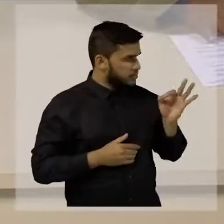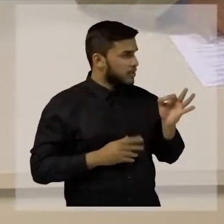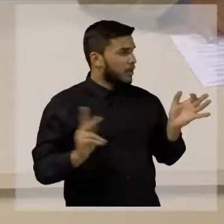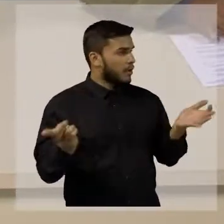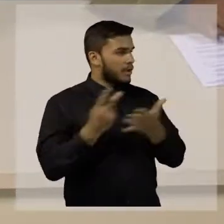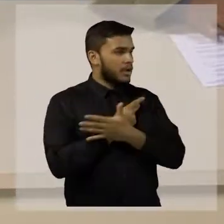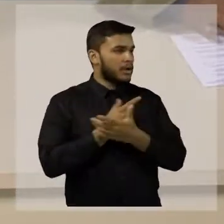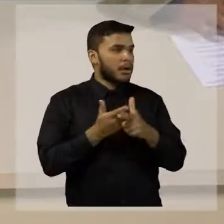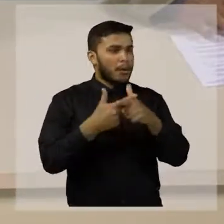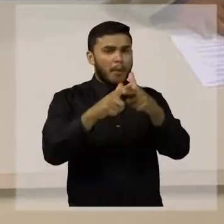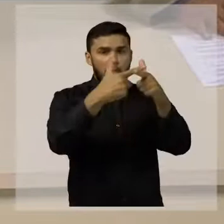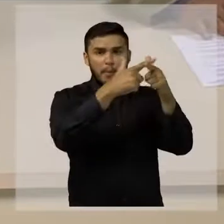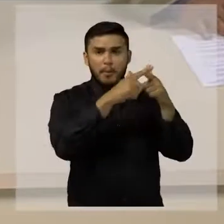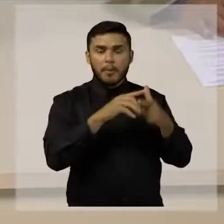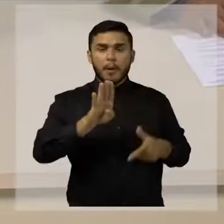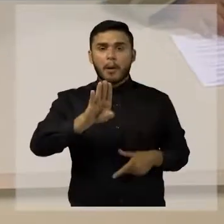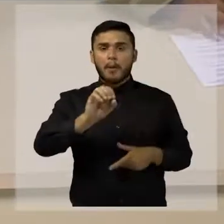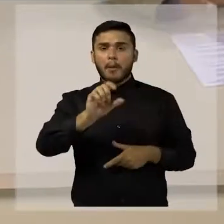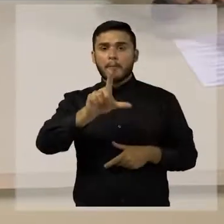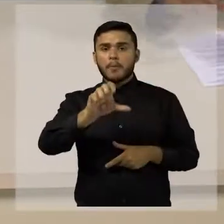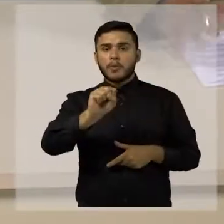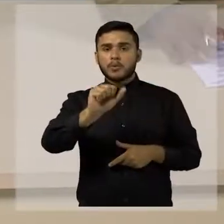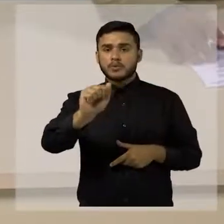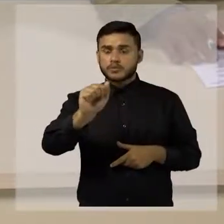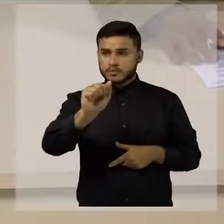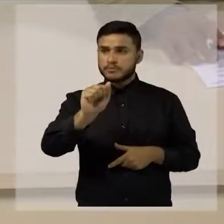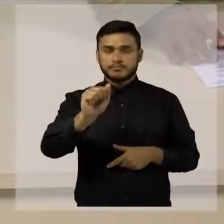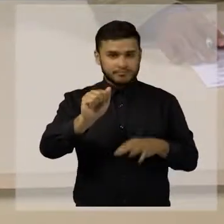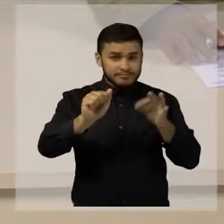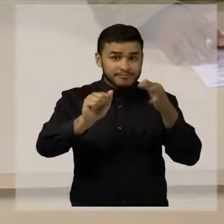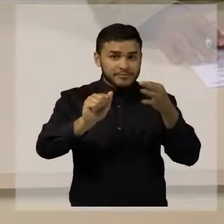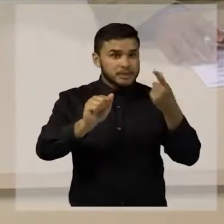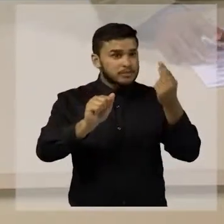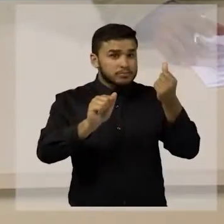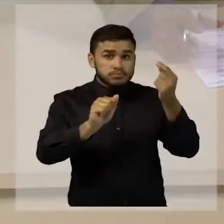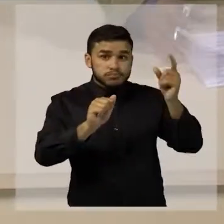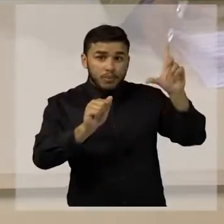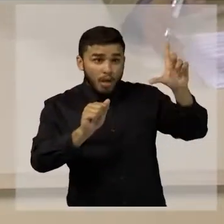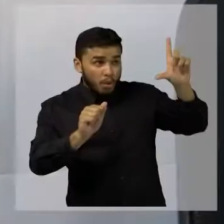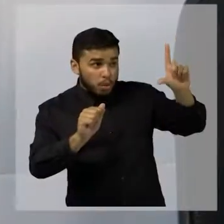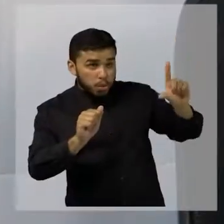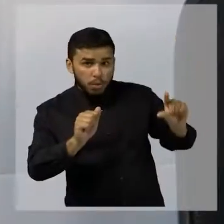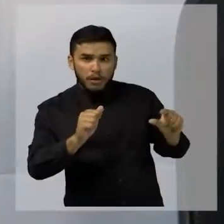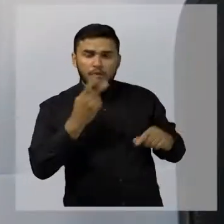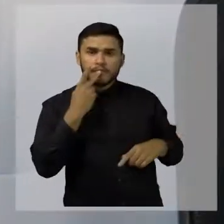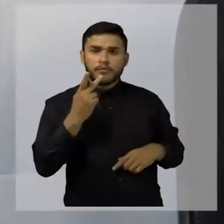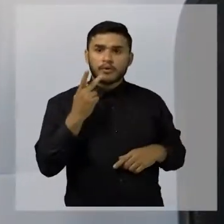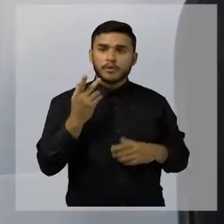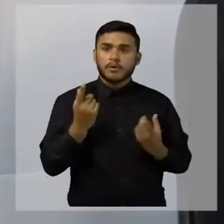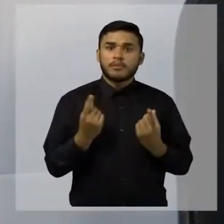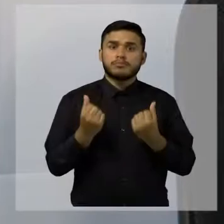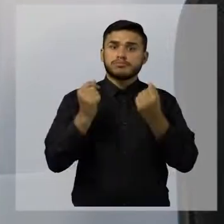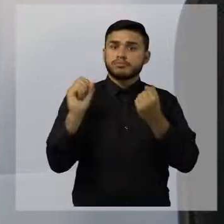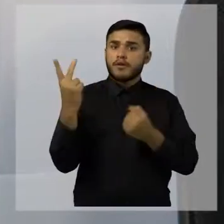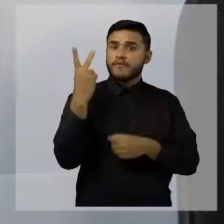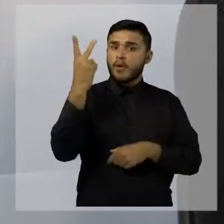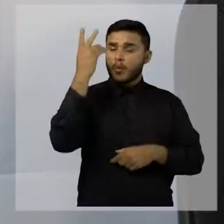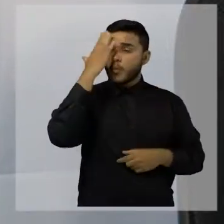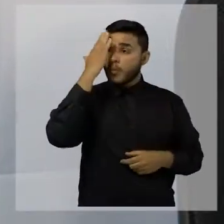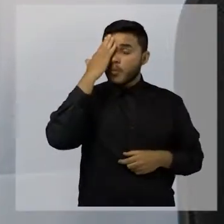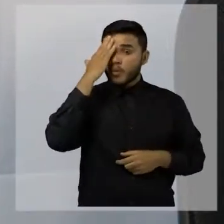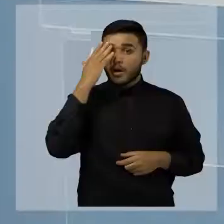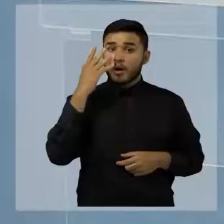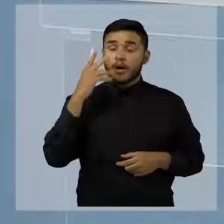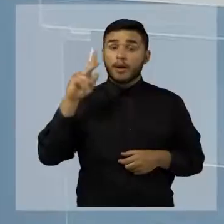houve queda de bolsa. Queda nas ações, né? O valor da Petrobras. E aí você lembrou muito bem, né? Tem o pensamento liberal de Paulo